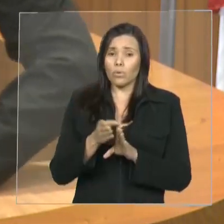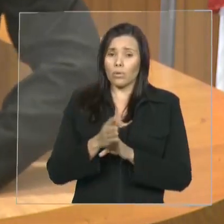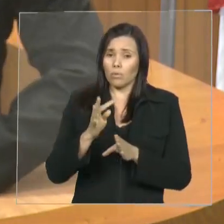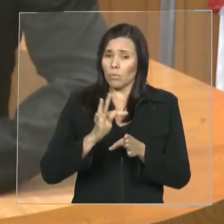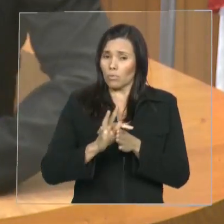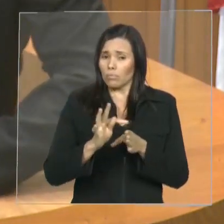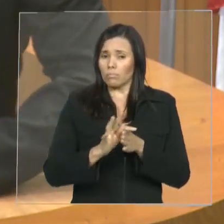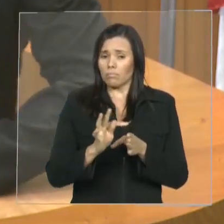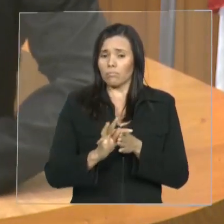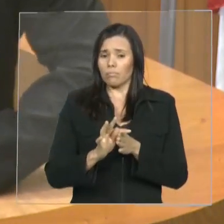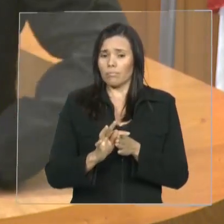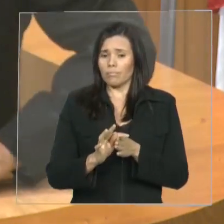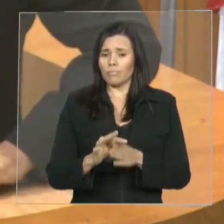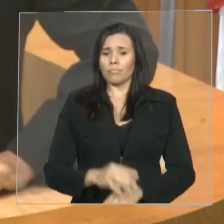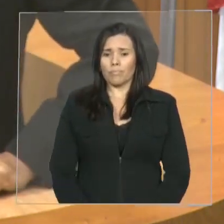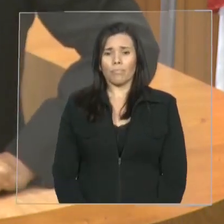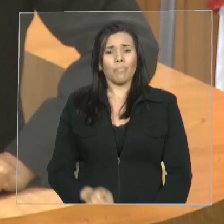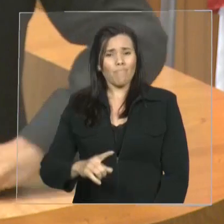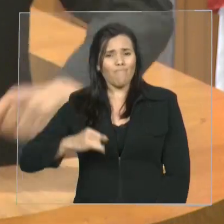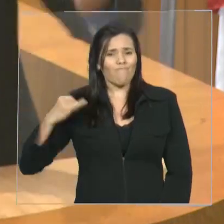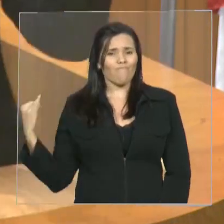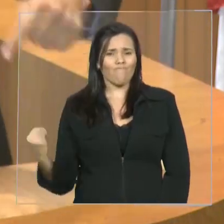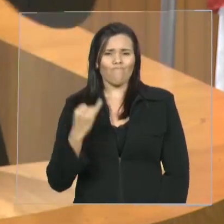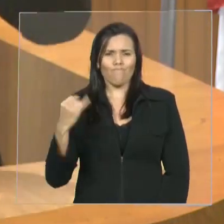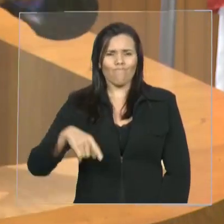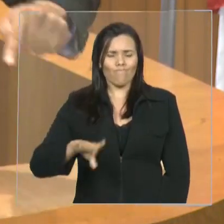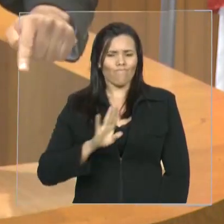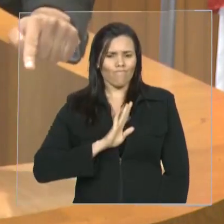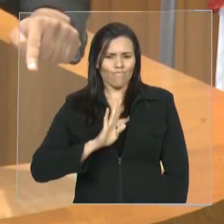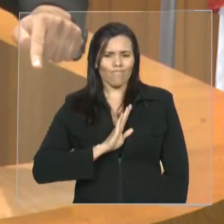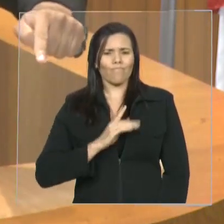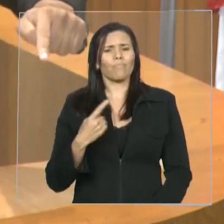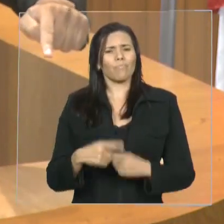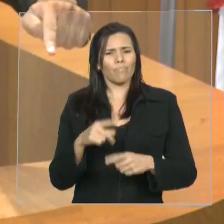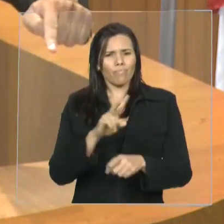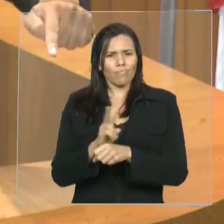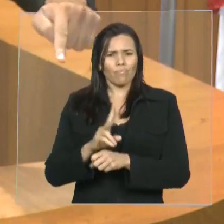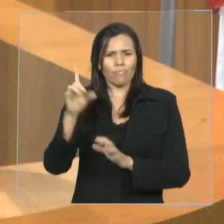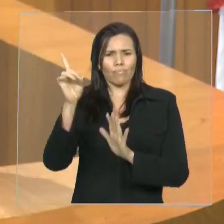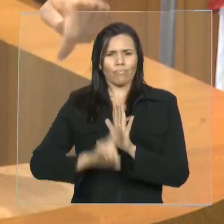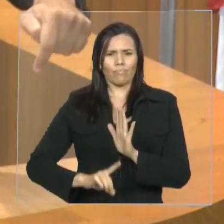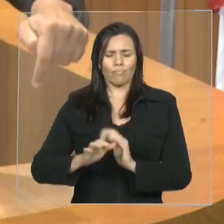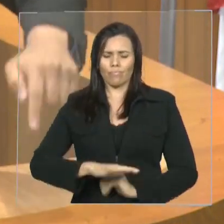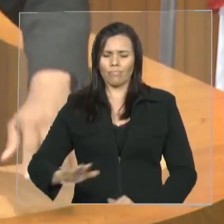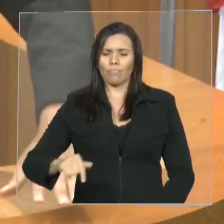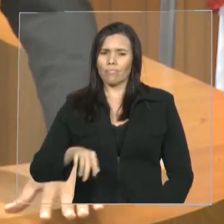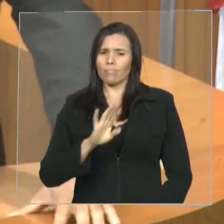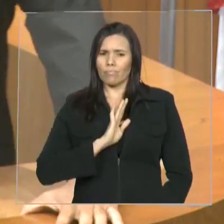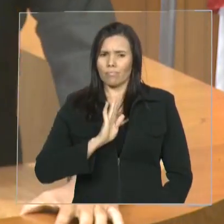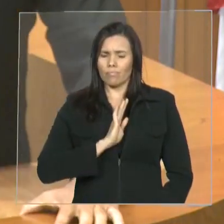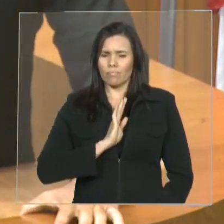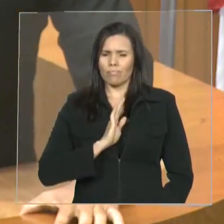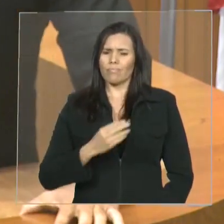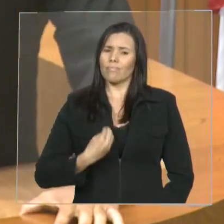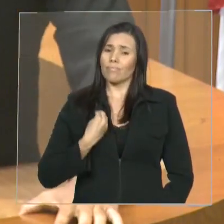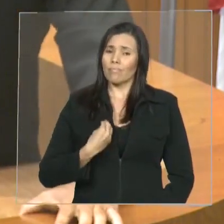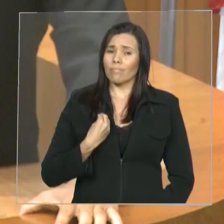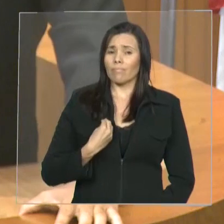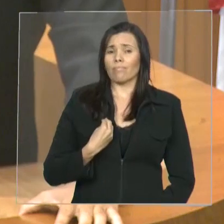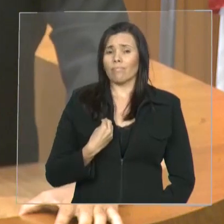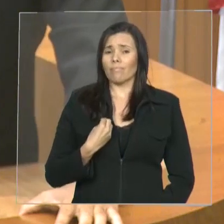órgão fundamental na vida da cidade, porque define aquelas crianças que vivem em áreas de